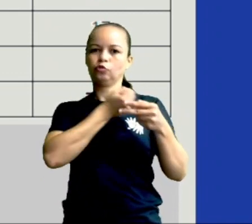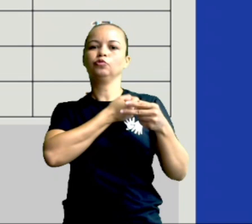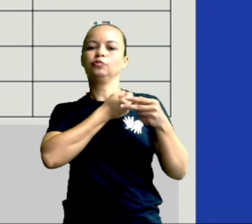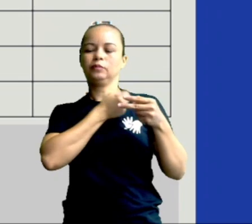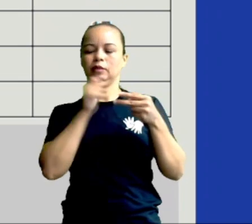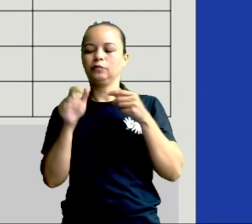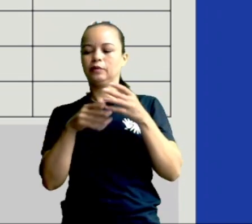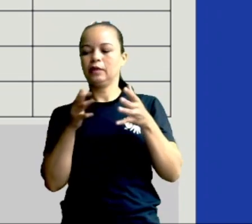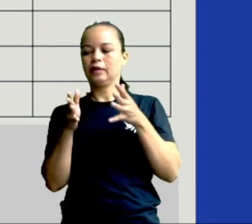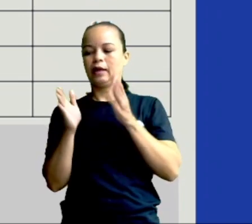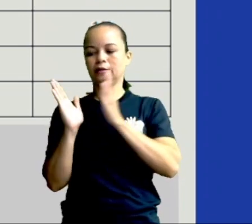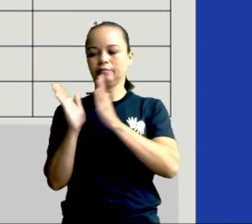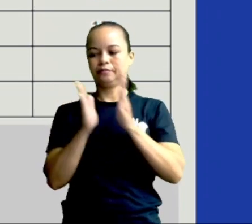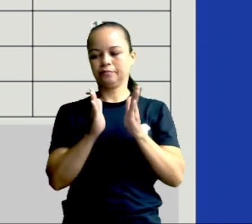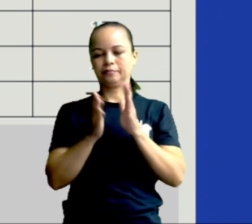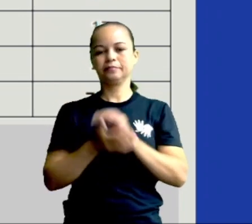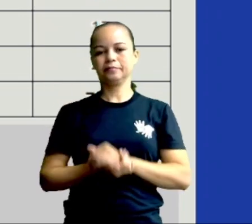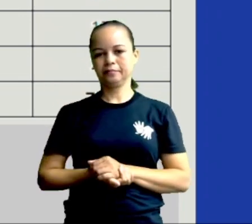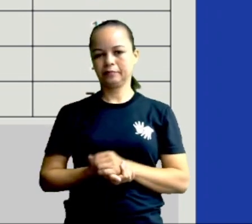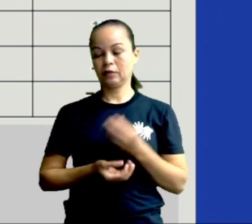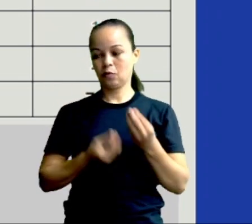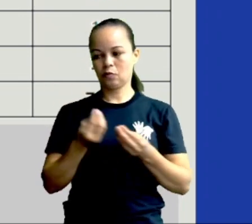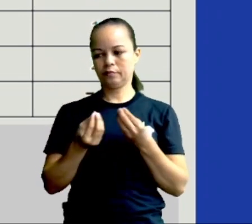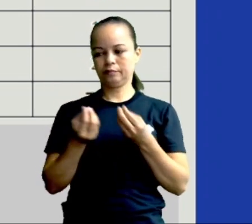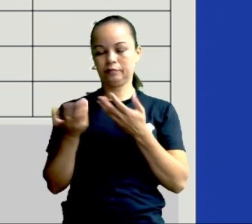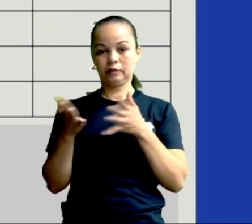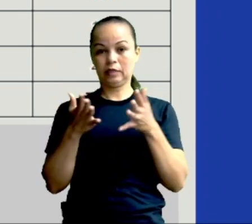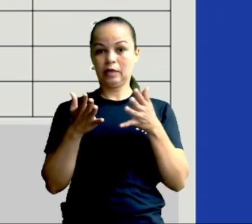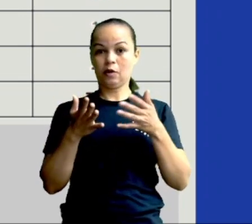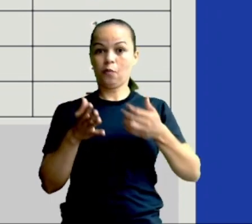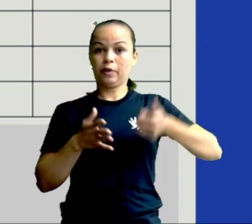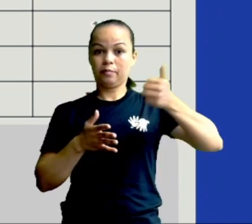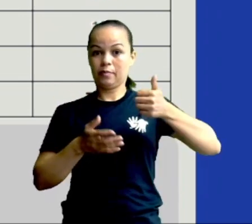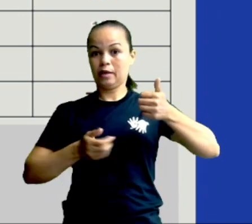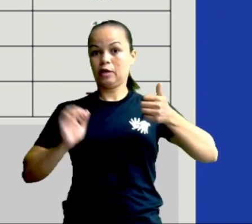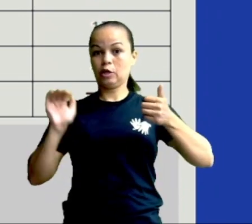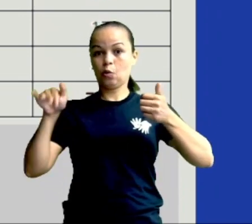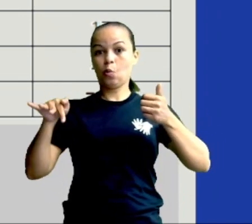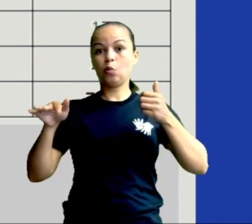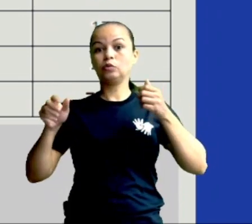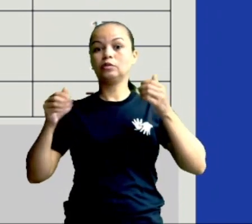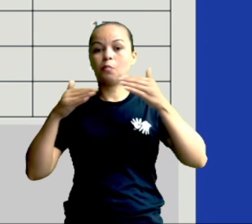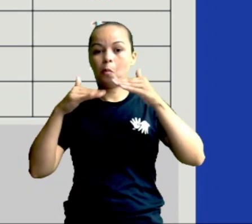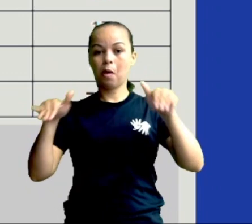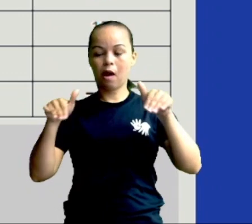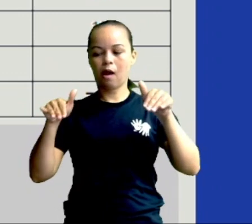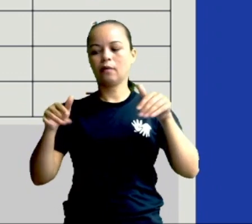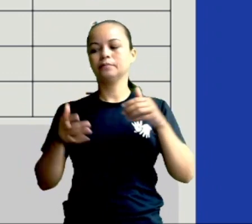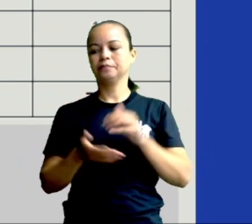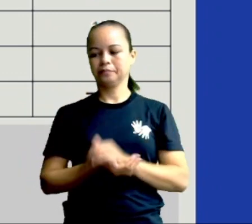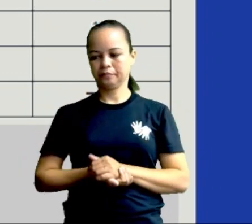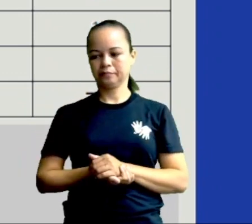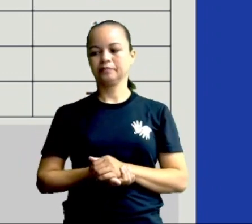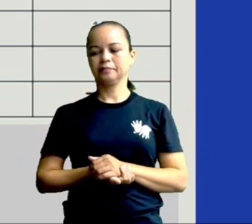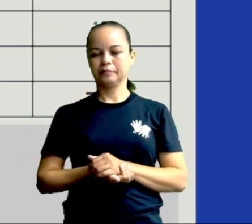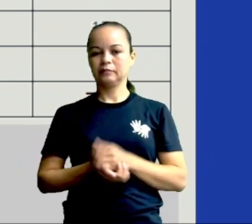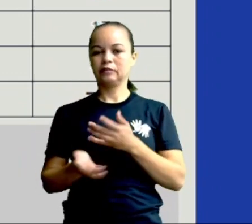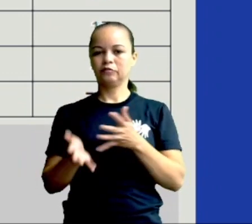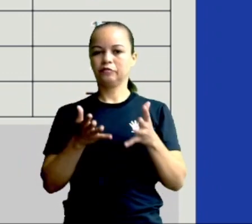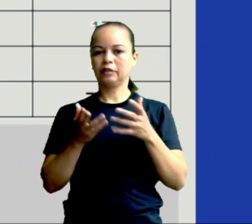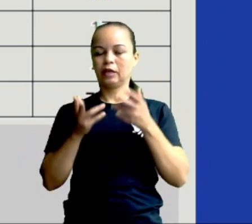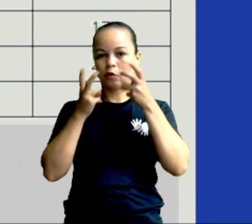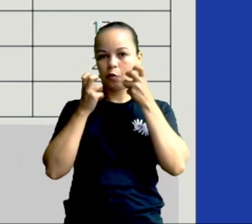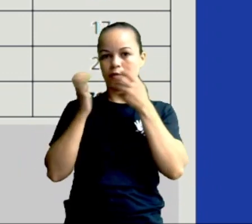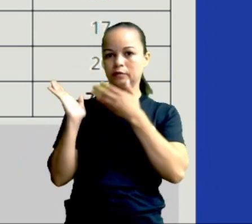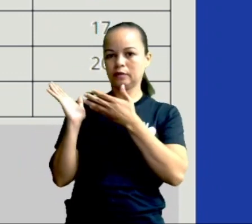aí em cada situação como eles ficam. Olha aí, eu eliminei os equidistantes, e aí eu vou ter o quê? Ficando